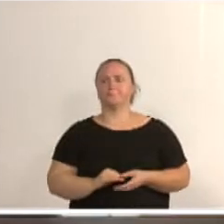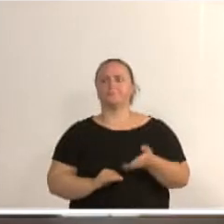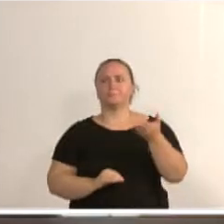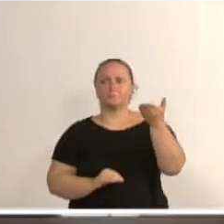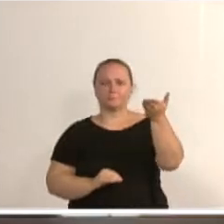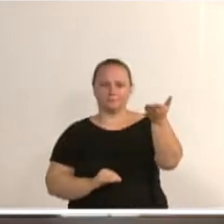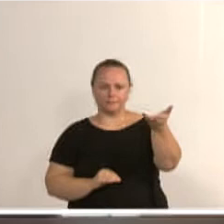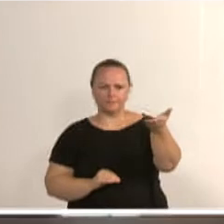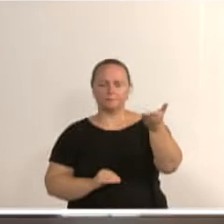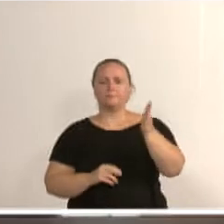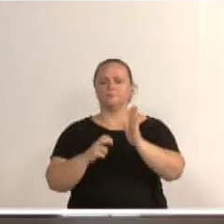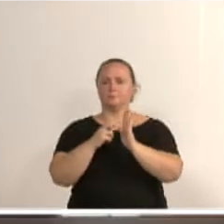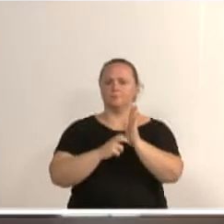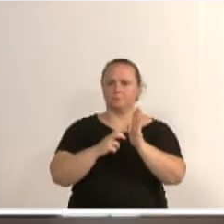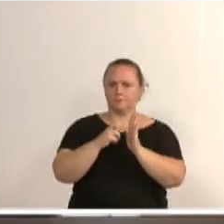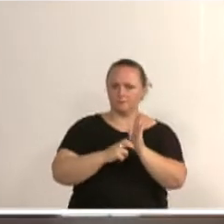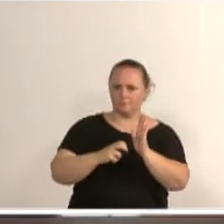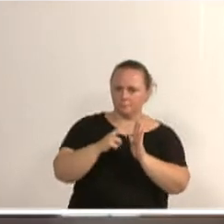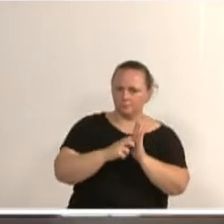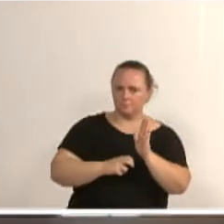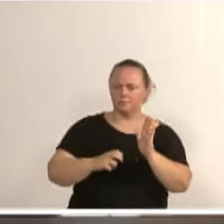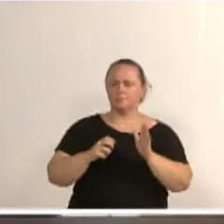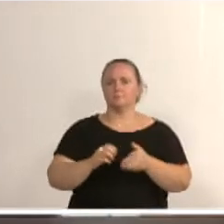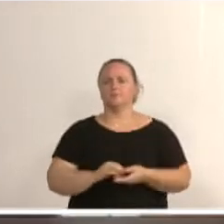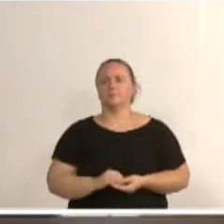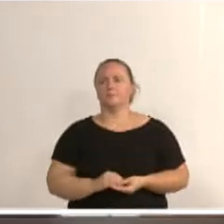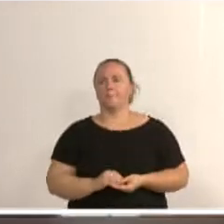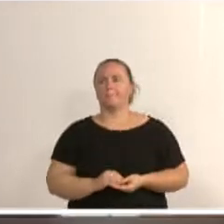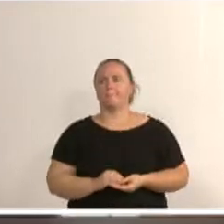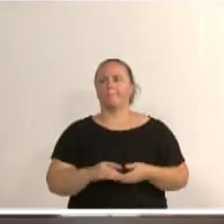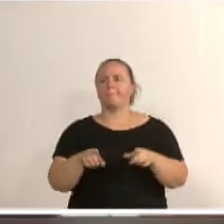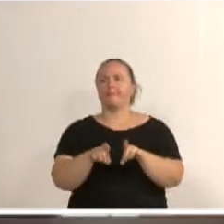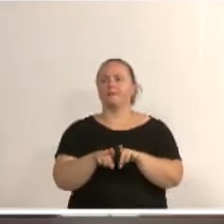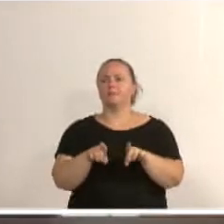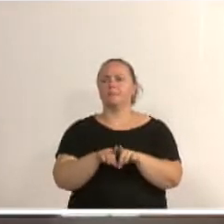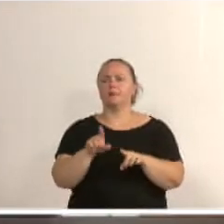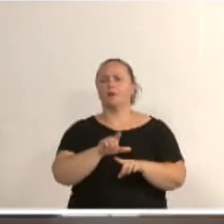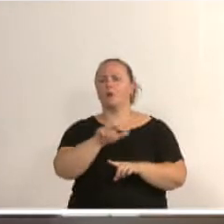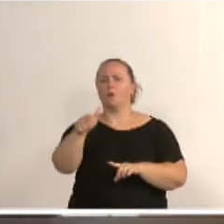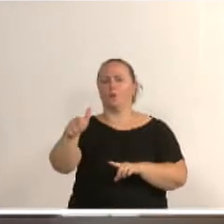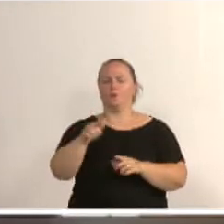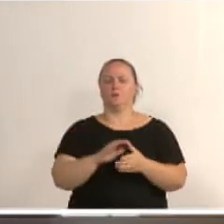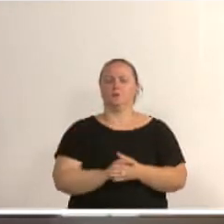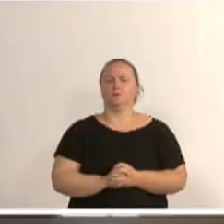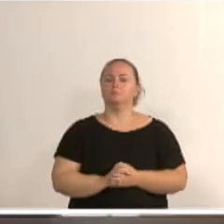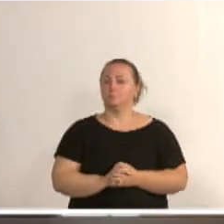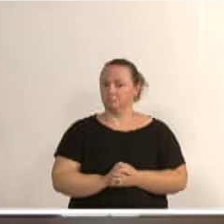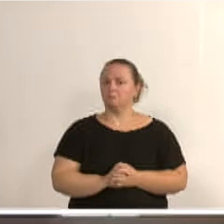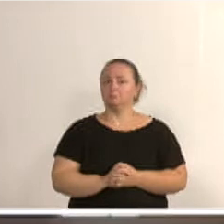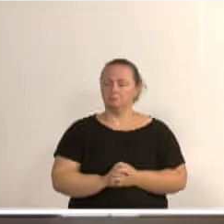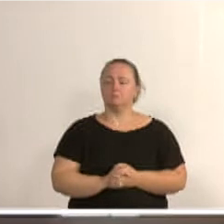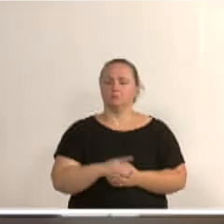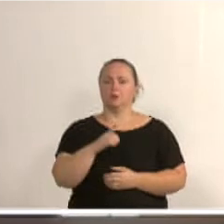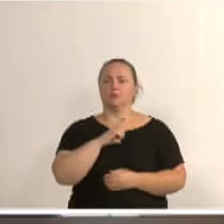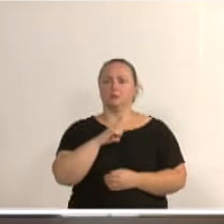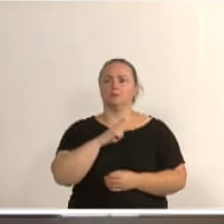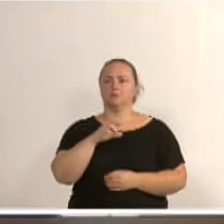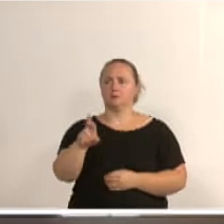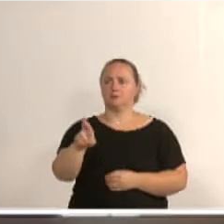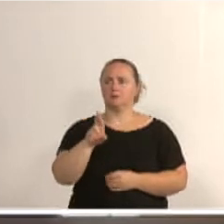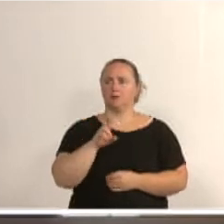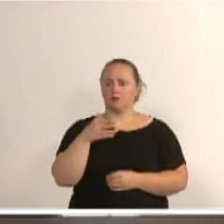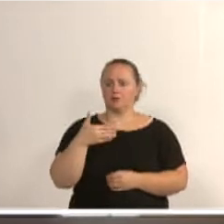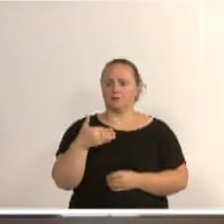daquela situação na escola agrícola, bem como o nosso amigo lá da escola lá. Todas essas situações terão que ter, no decorrer do